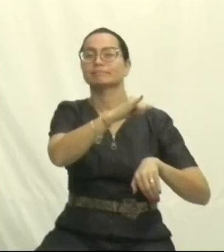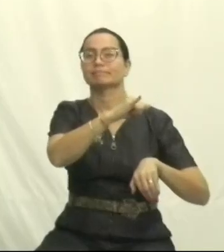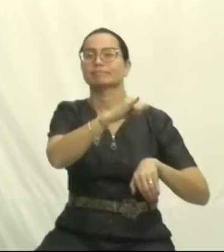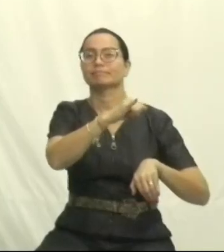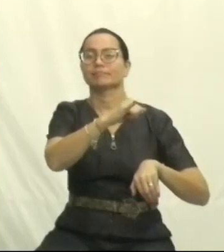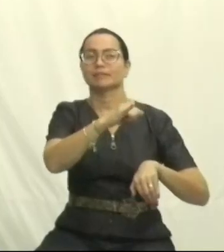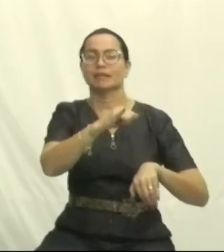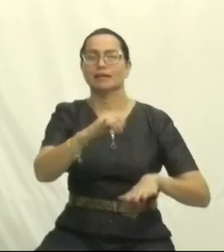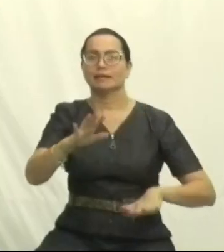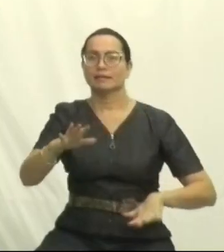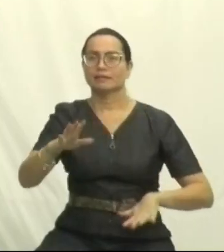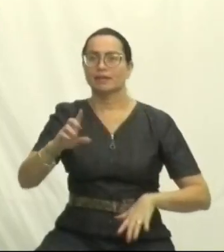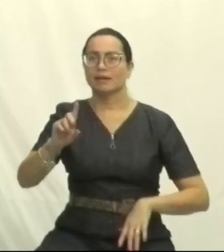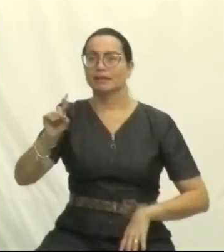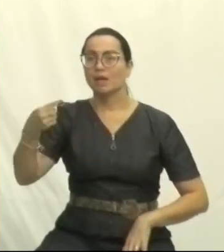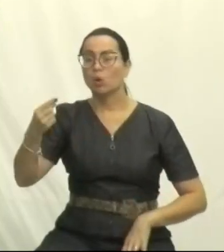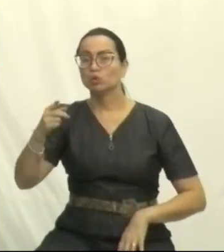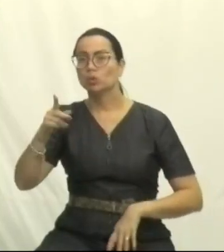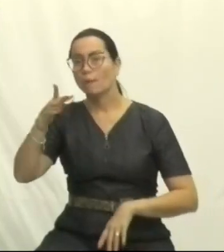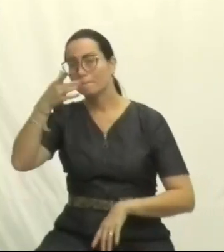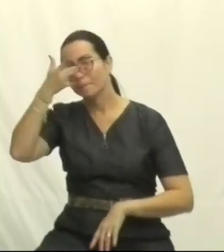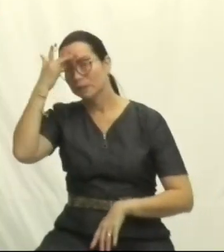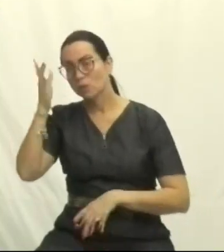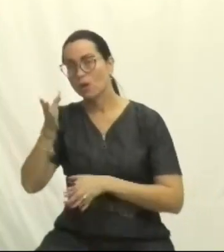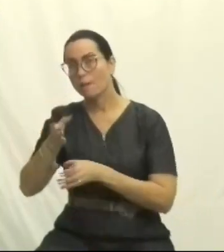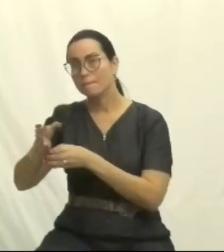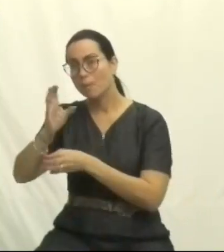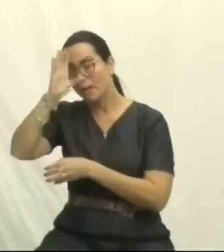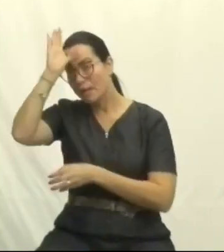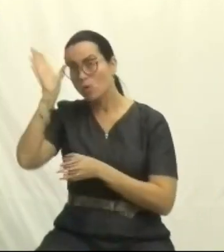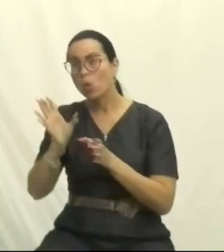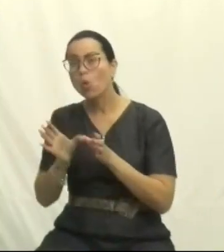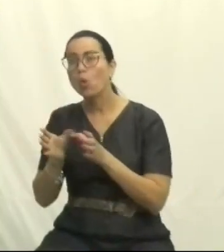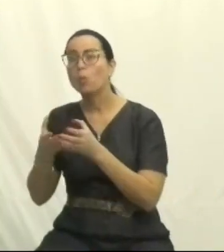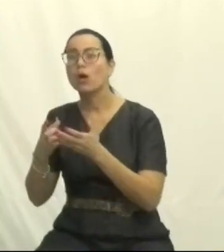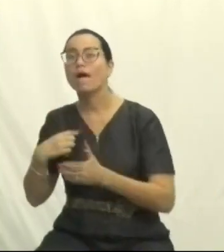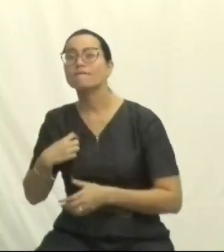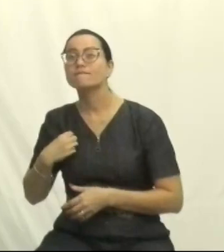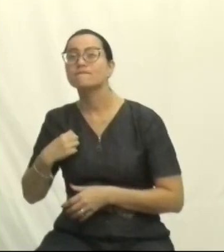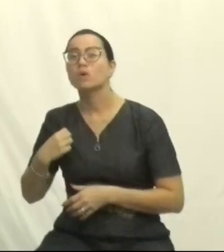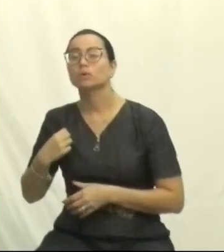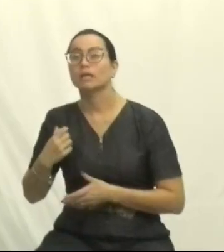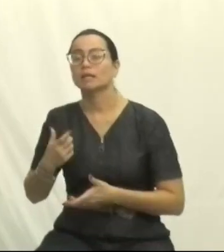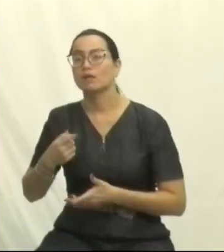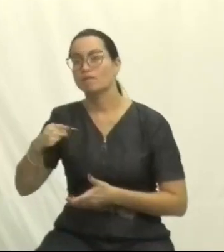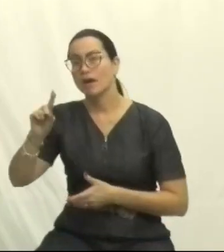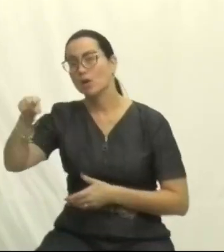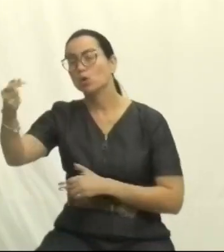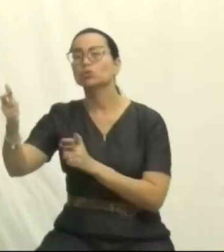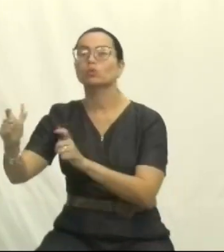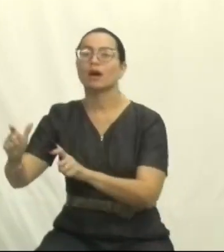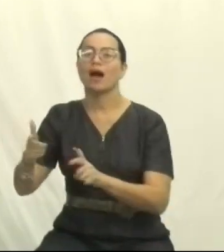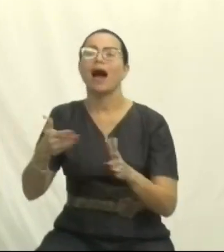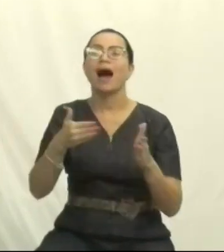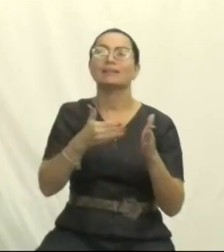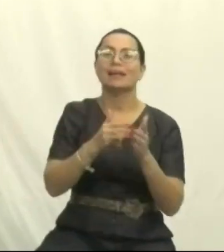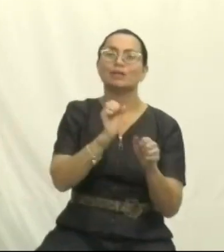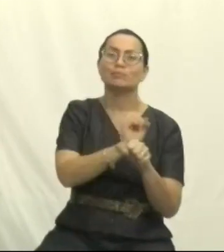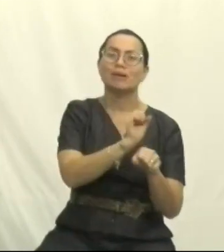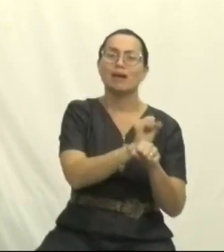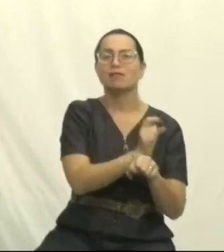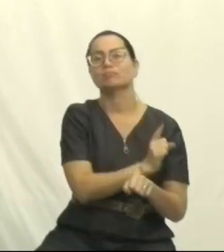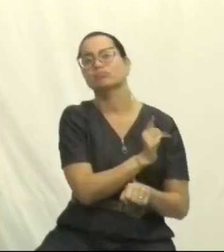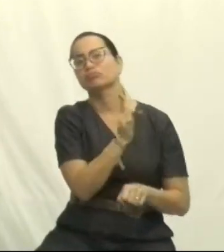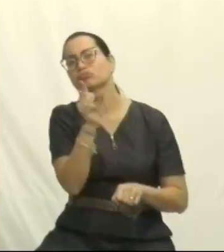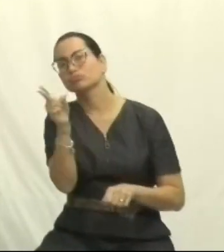copiou a ocorrência ou estava passando pelo local e já consegue dar um primeiro atendimento, a primeira resposta até a chegada do Corpo de Bombeiros